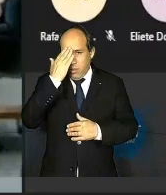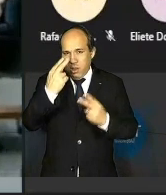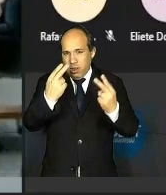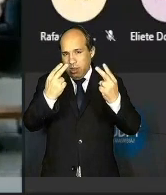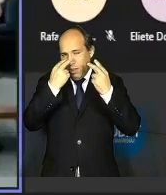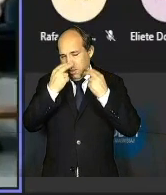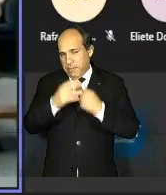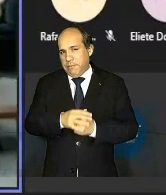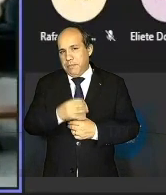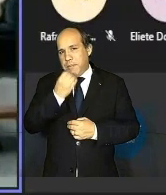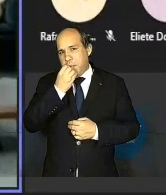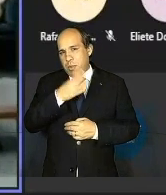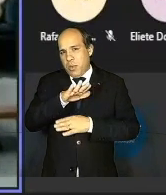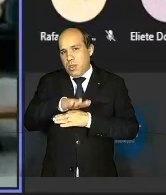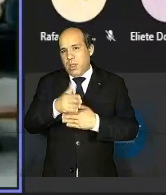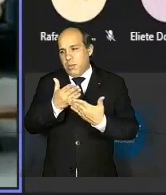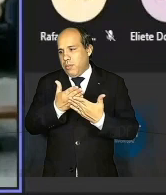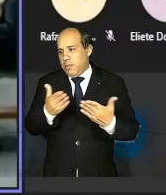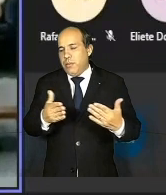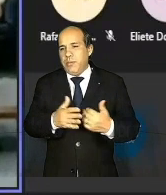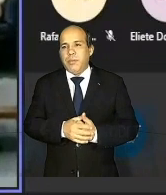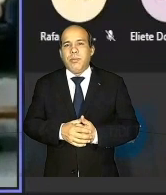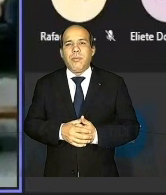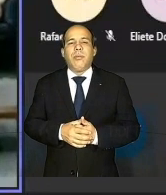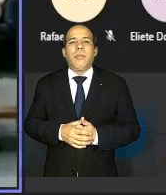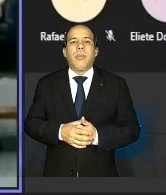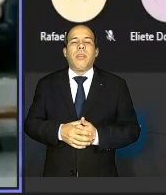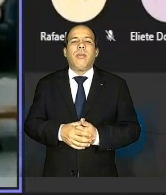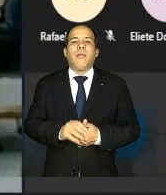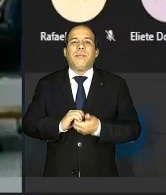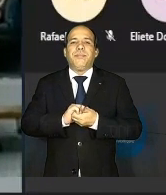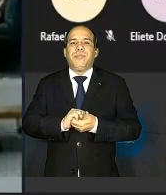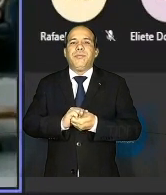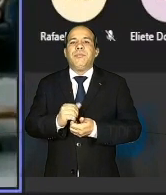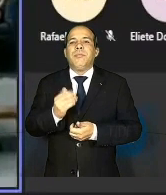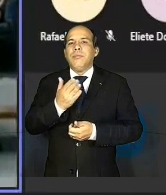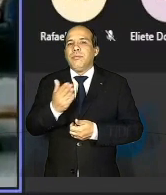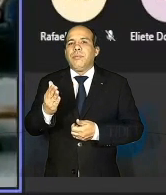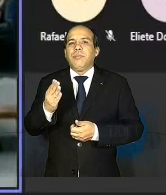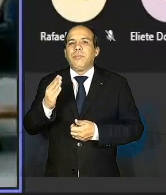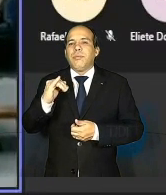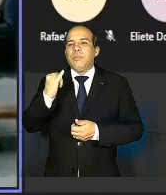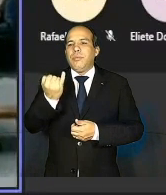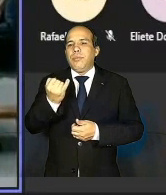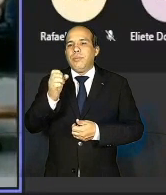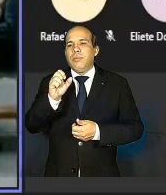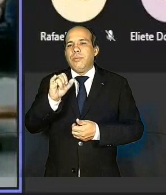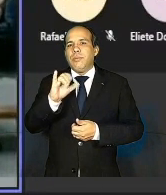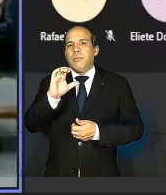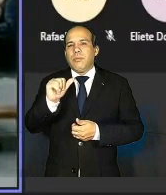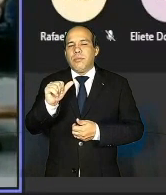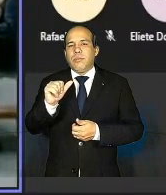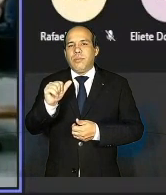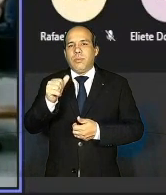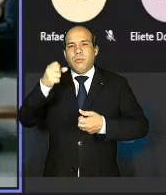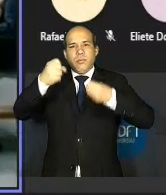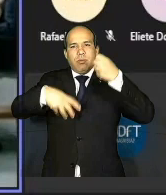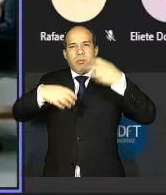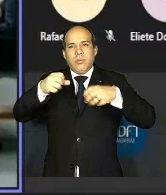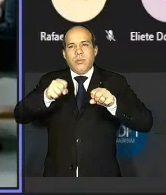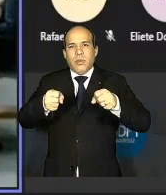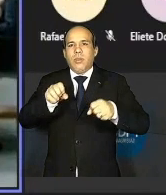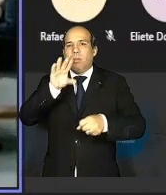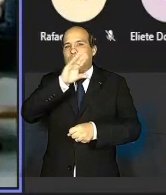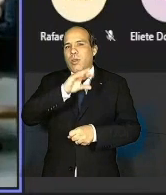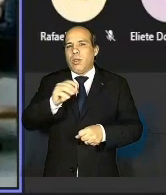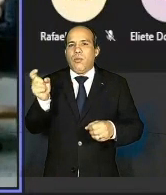dobro. Agradeço pela atenção e lhes desejo uma ótima tarde. Cumprimento a doutora Jéssica Silva